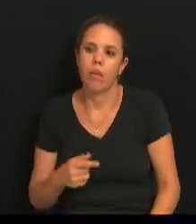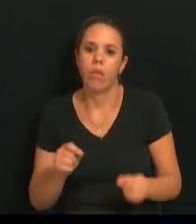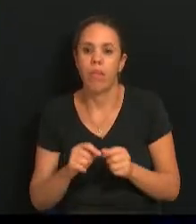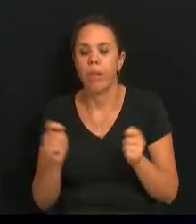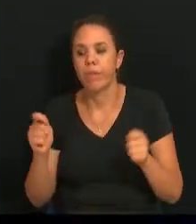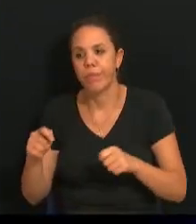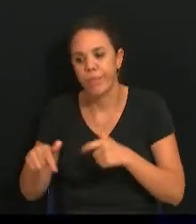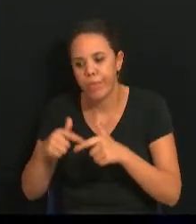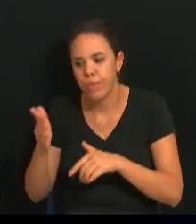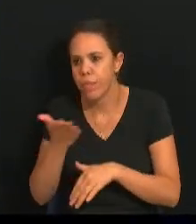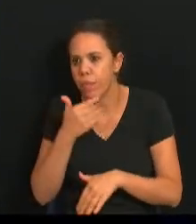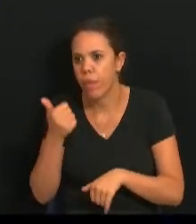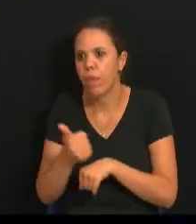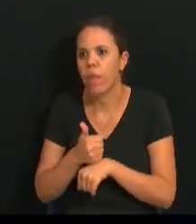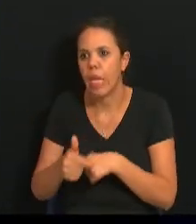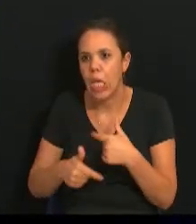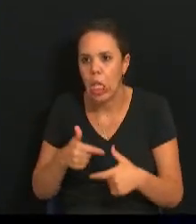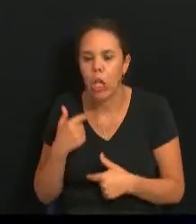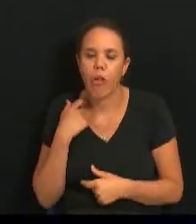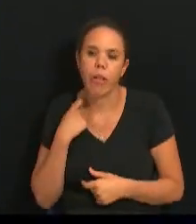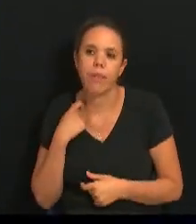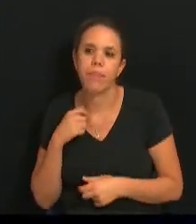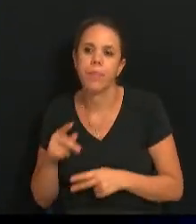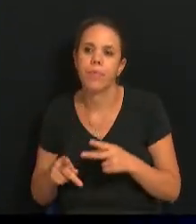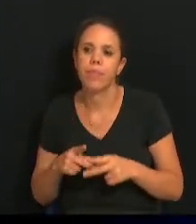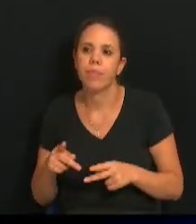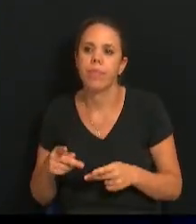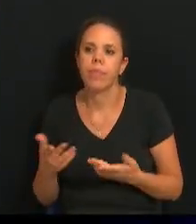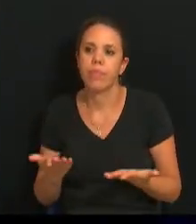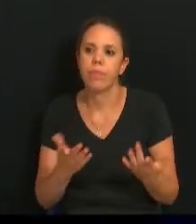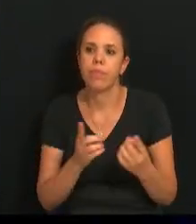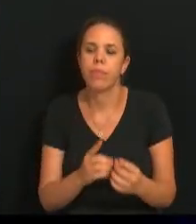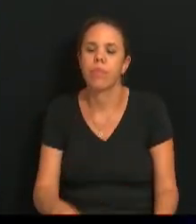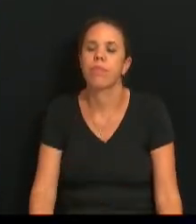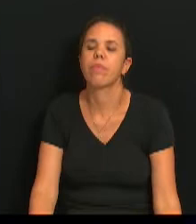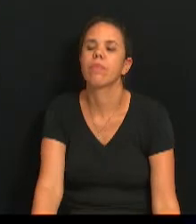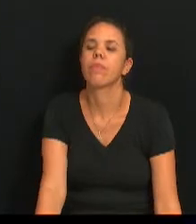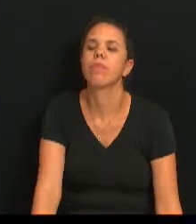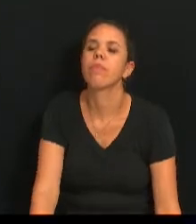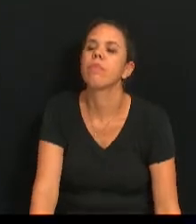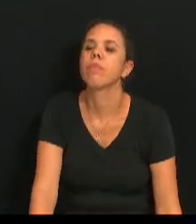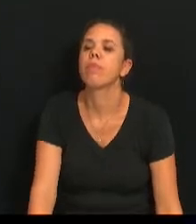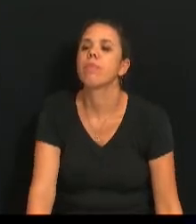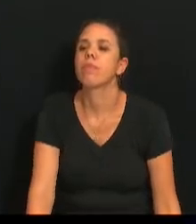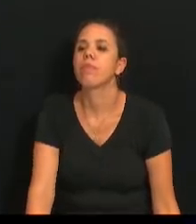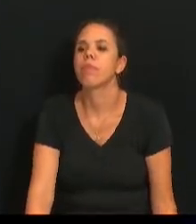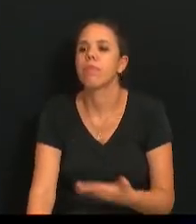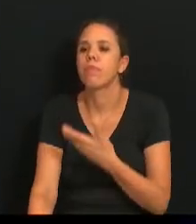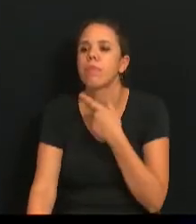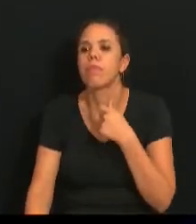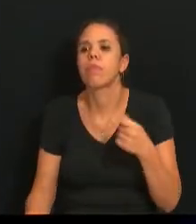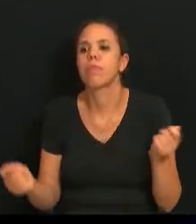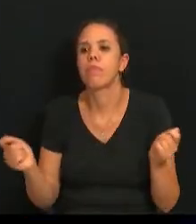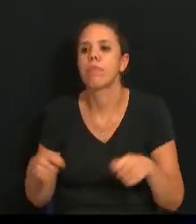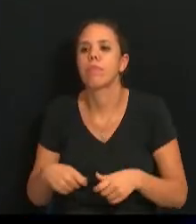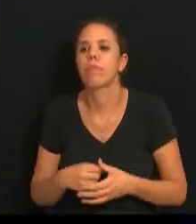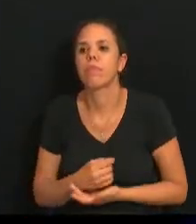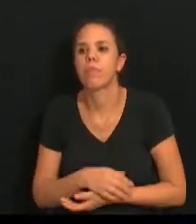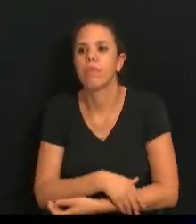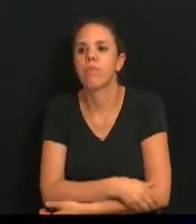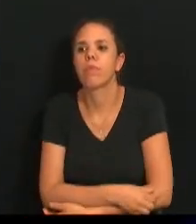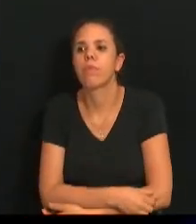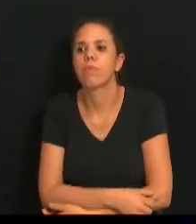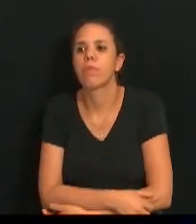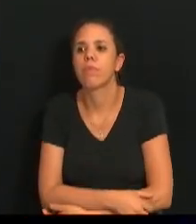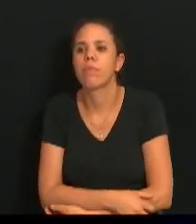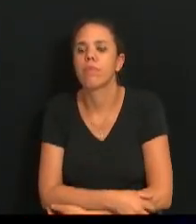desenvolver o melhor trabalho, para que a população seja atendida da melhor forma possível, né?